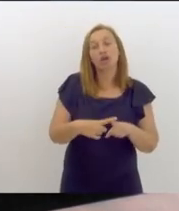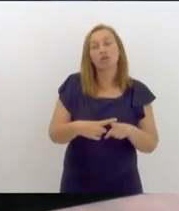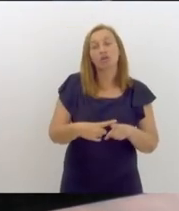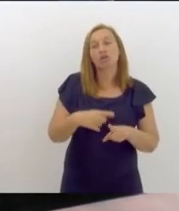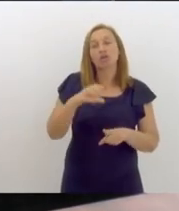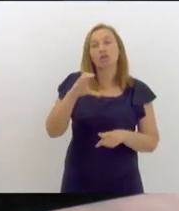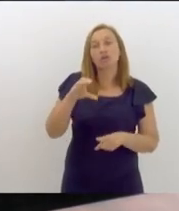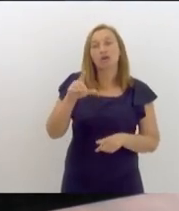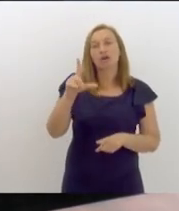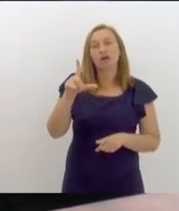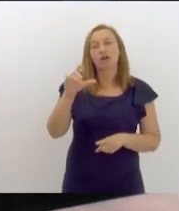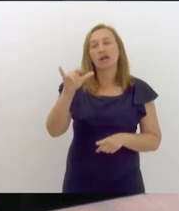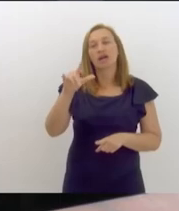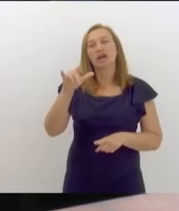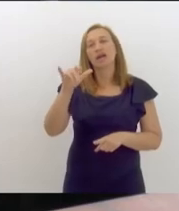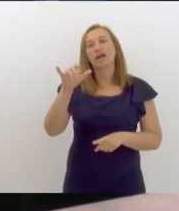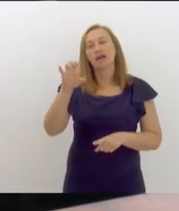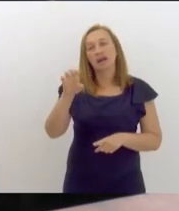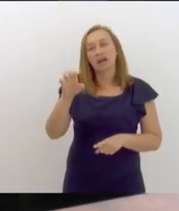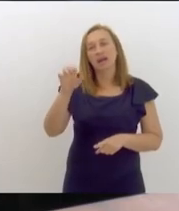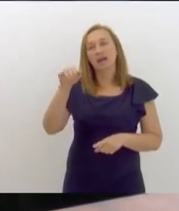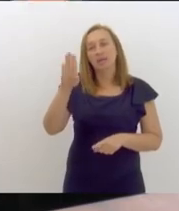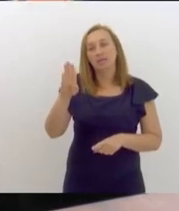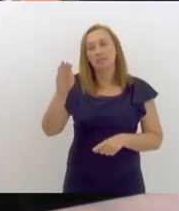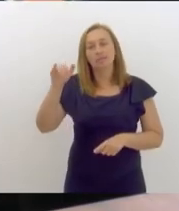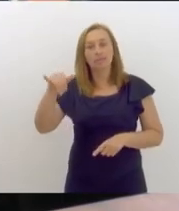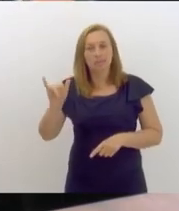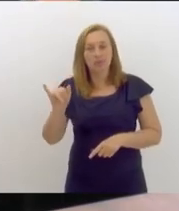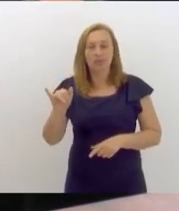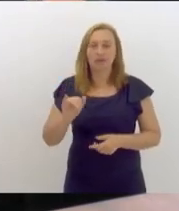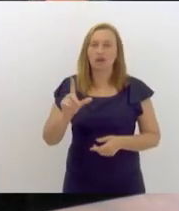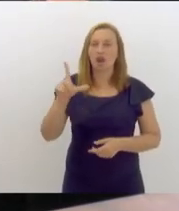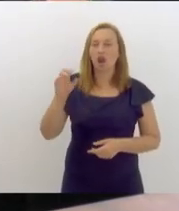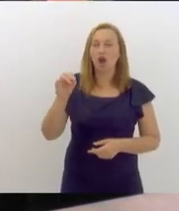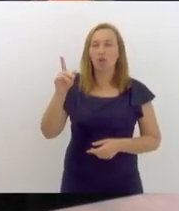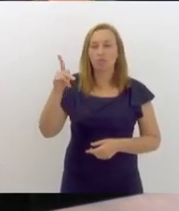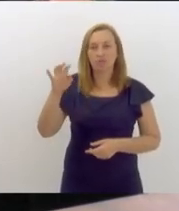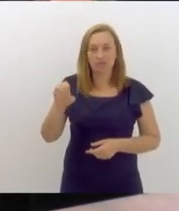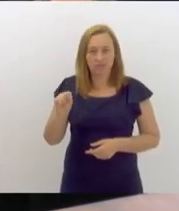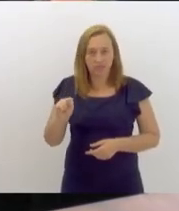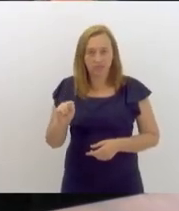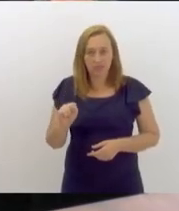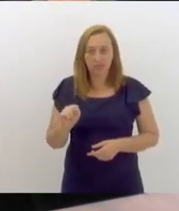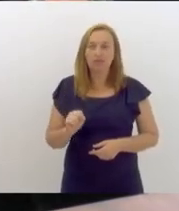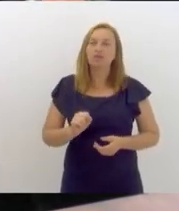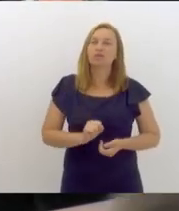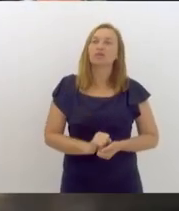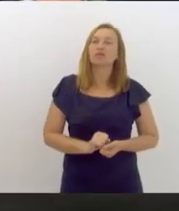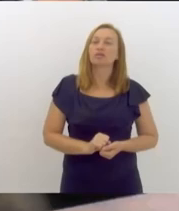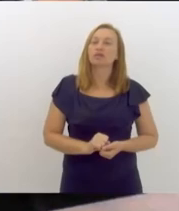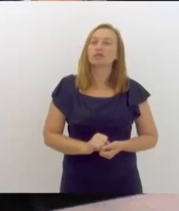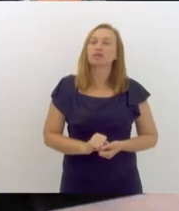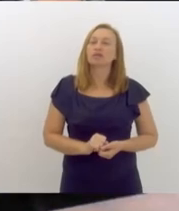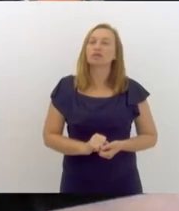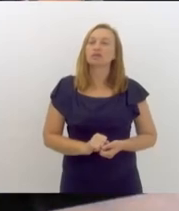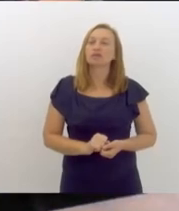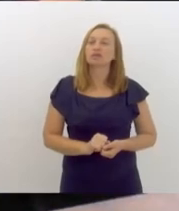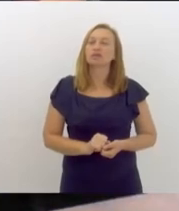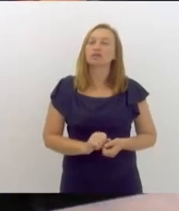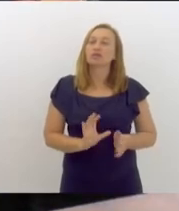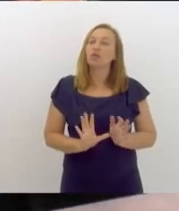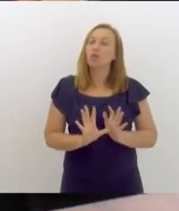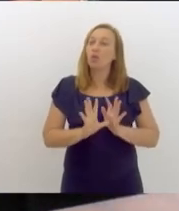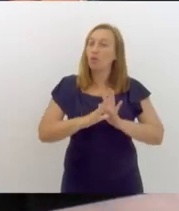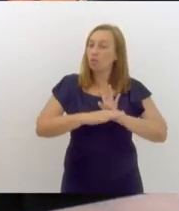Pereira foi objeto de uma operação chamada própria